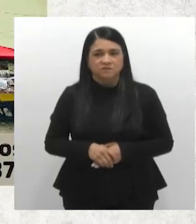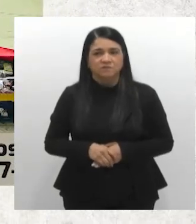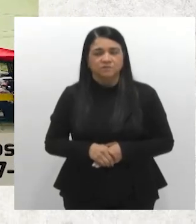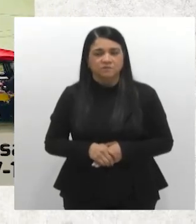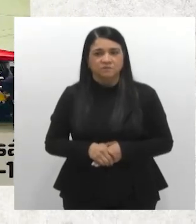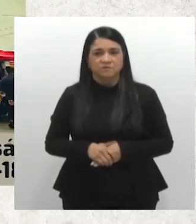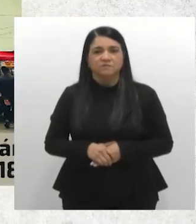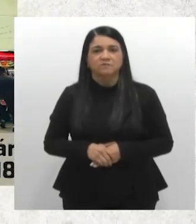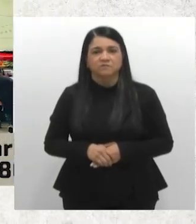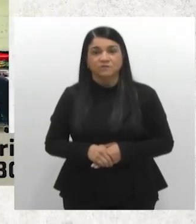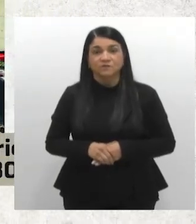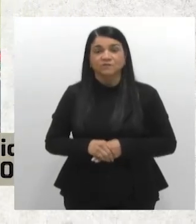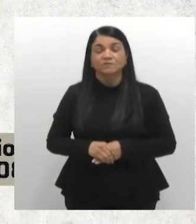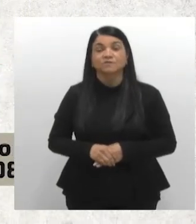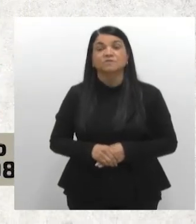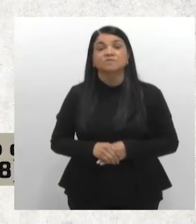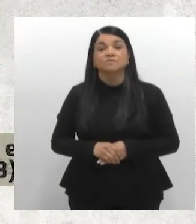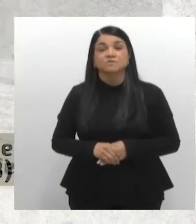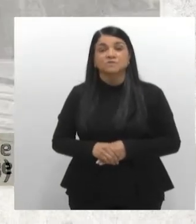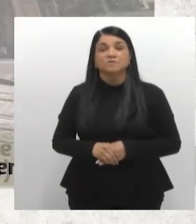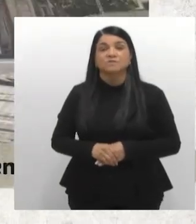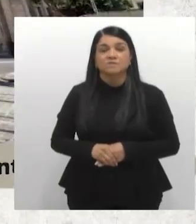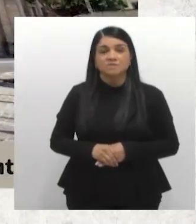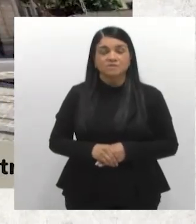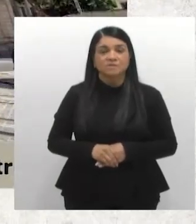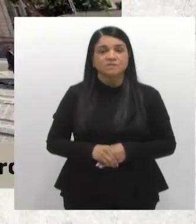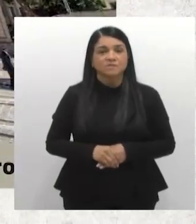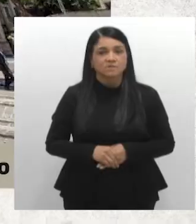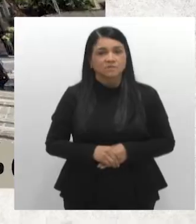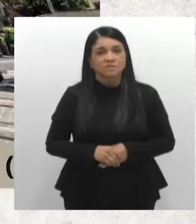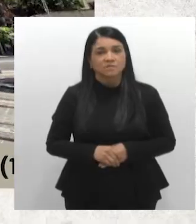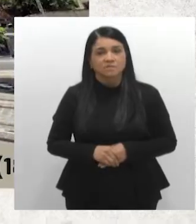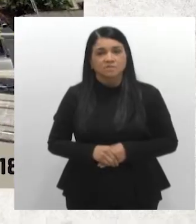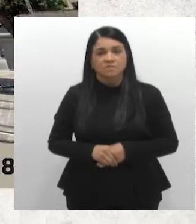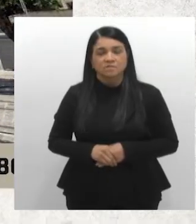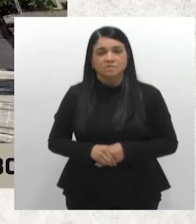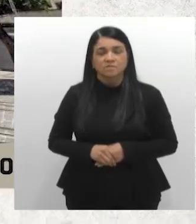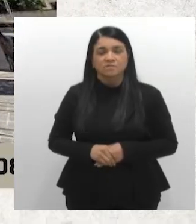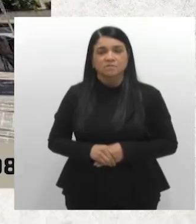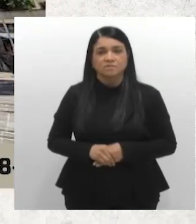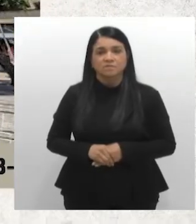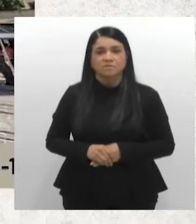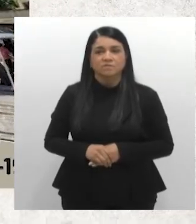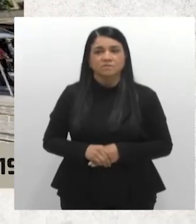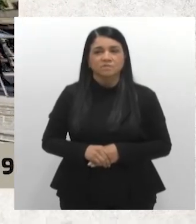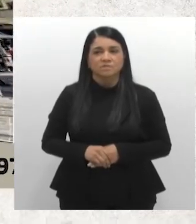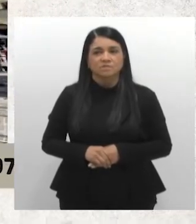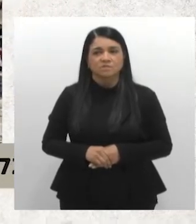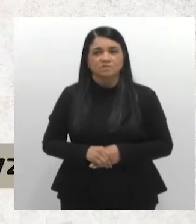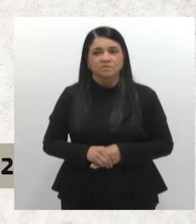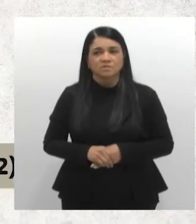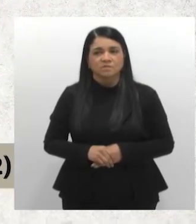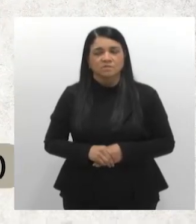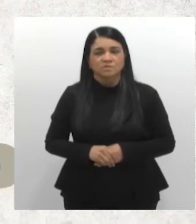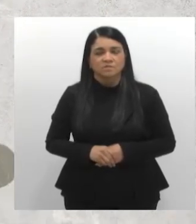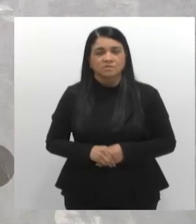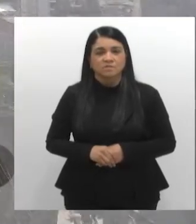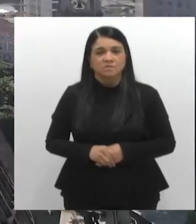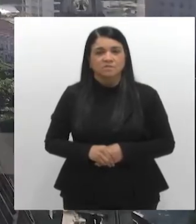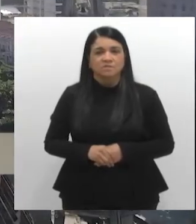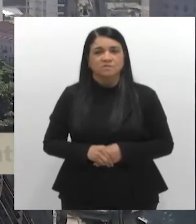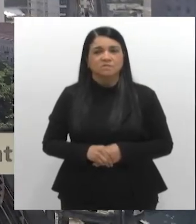e unidade, é a presença da Igreja do Senhor,